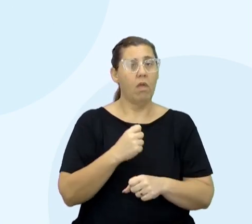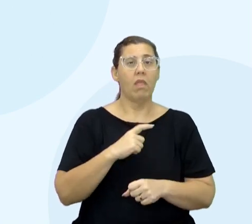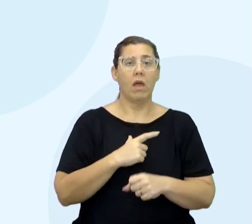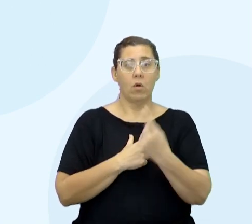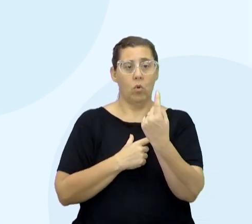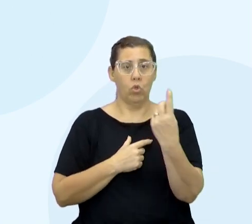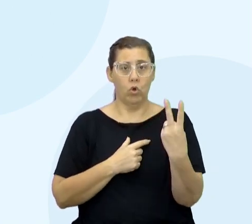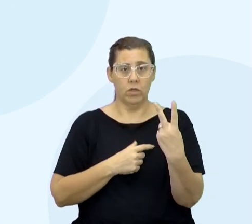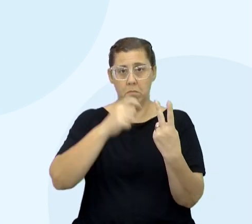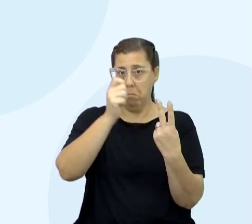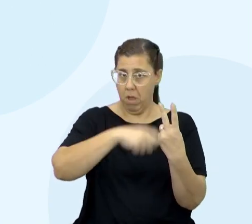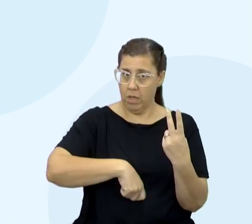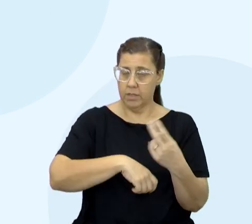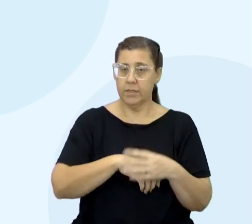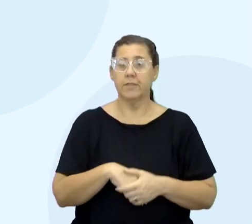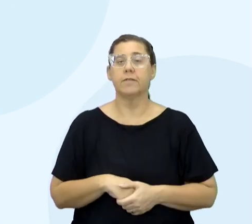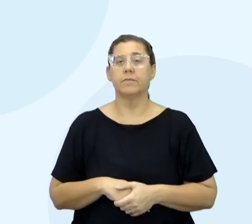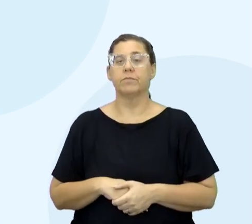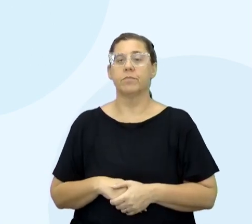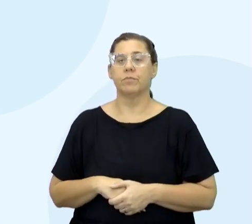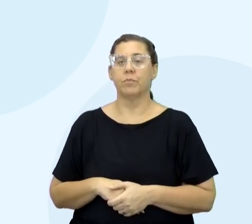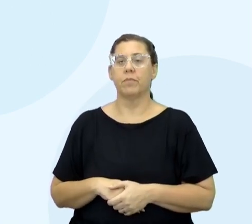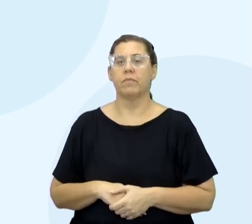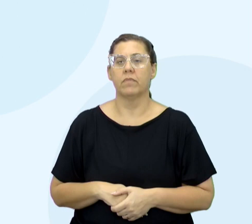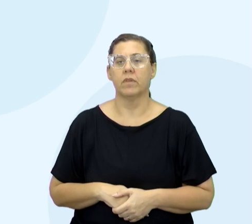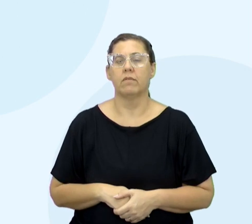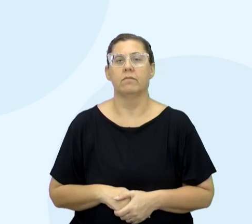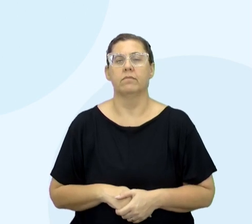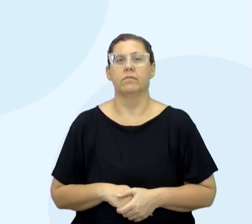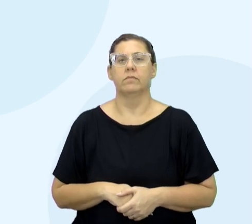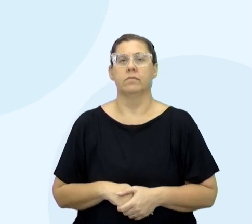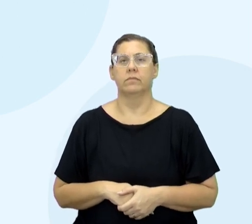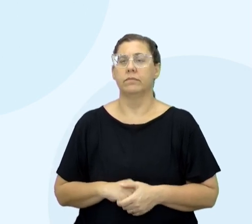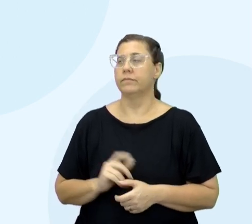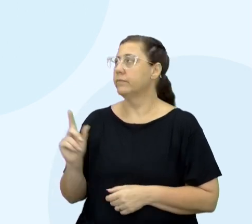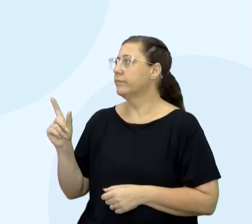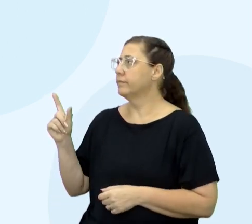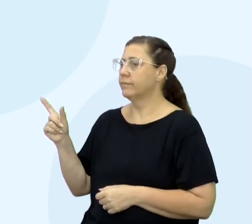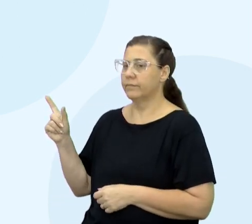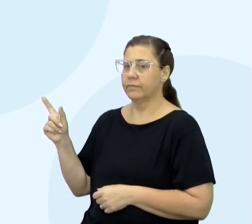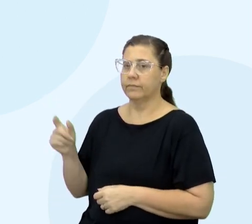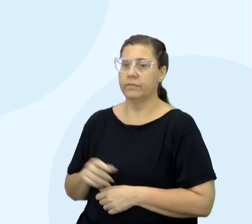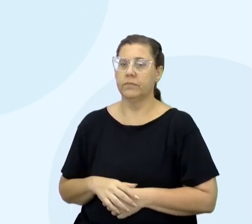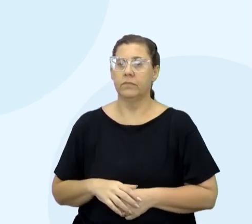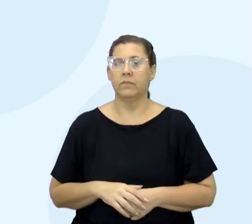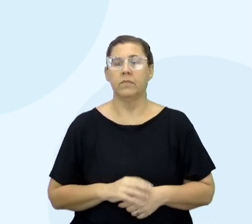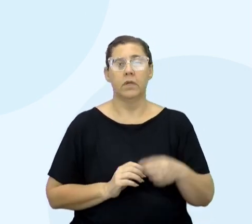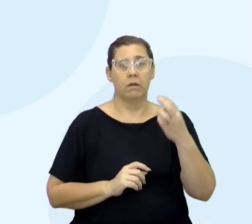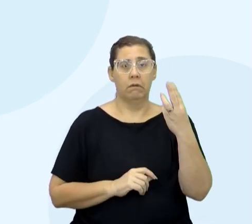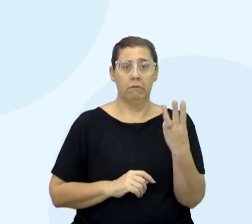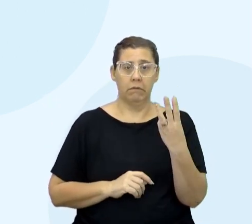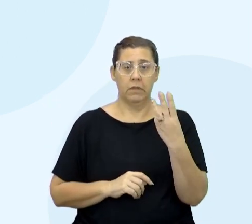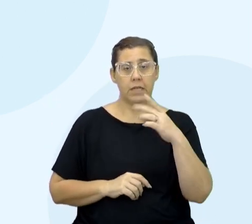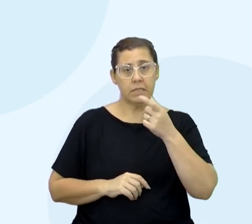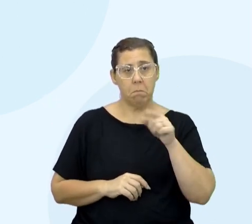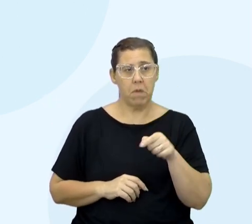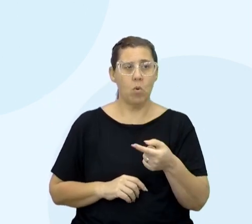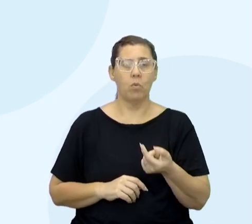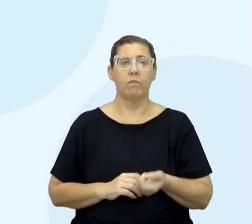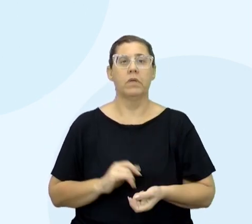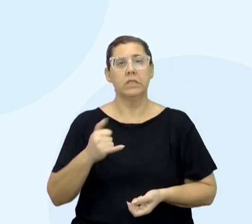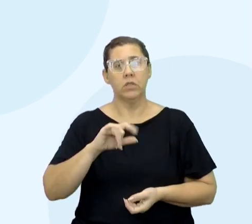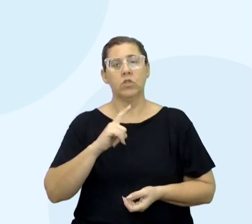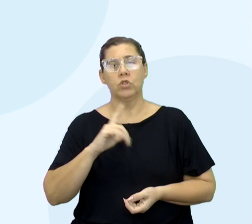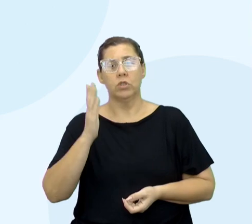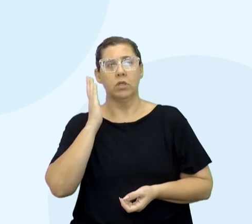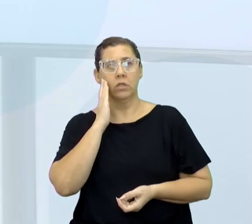isso que a gente multiplica por 12. Então, 250 vezes 12 vai dar R$3.000 no ano. Se eu já